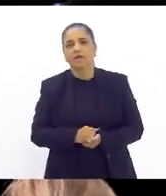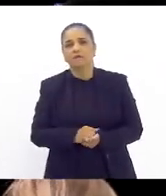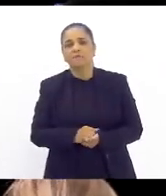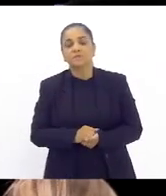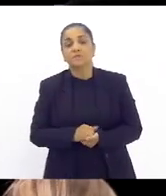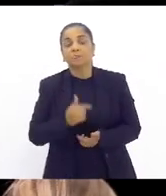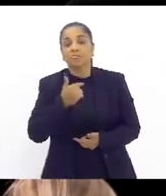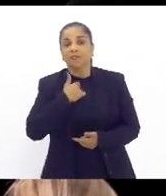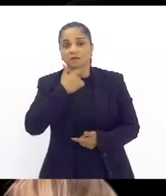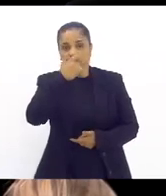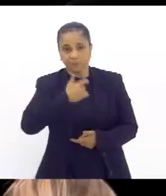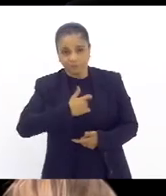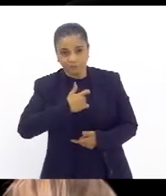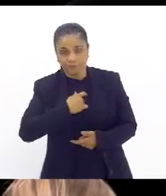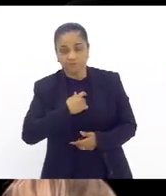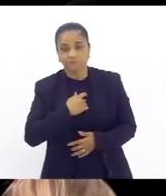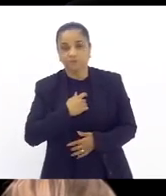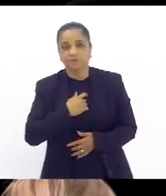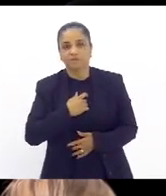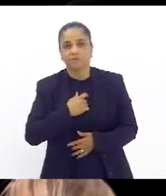eu só vou